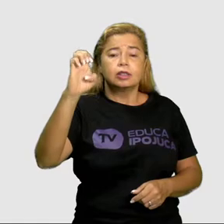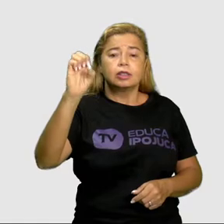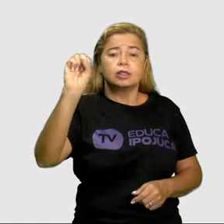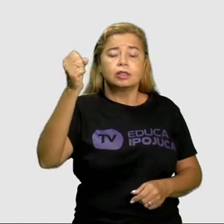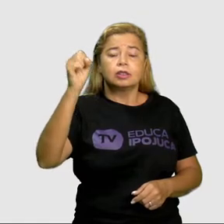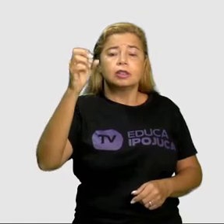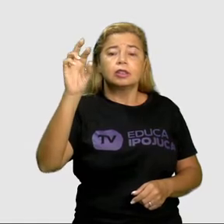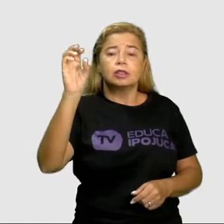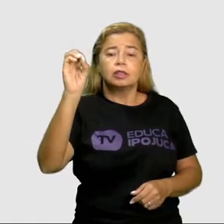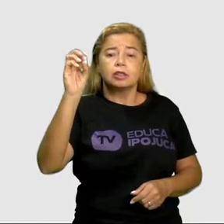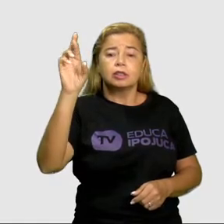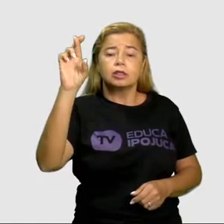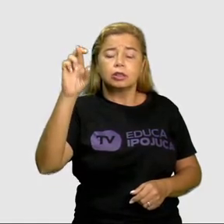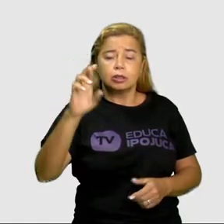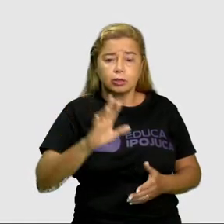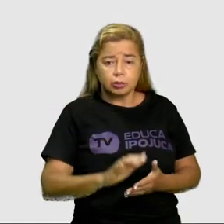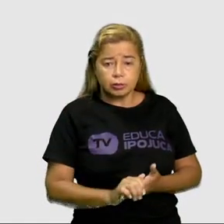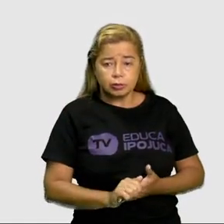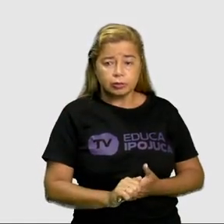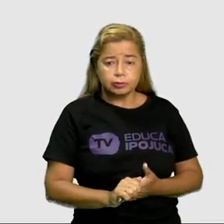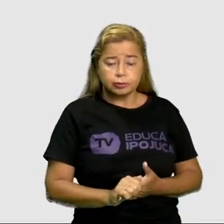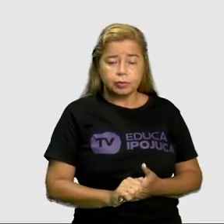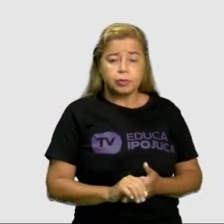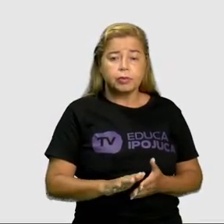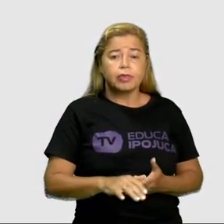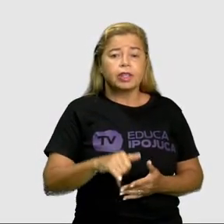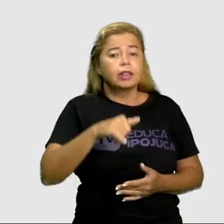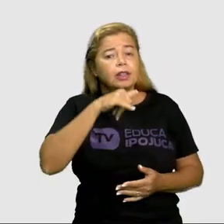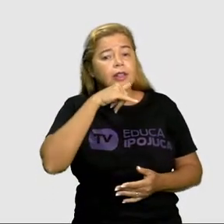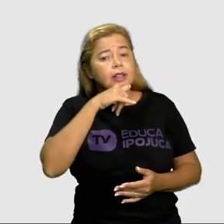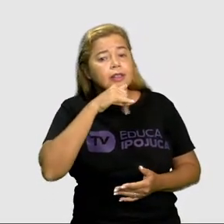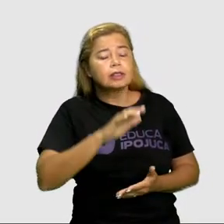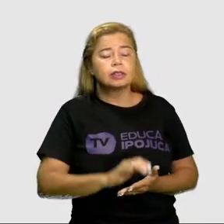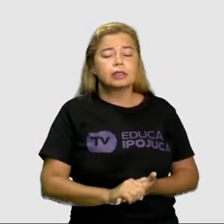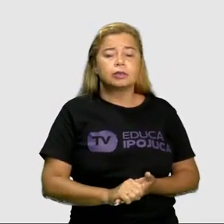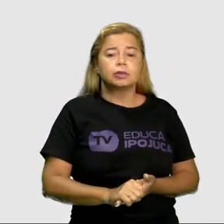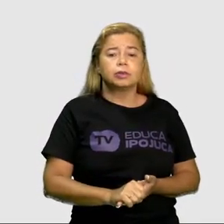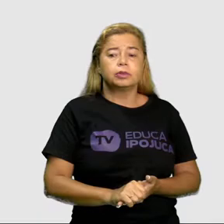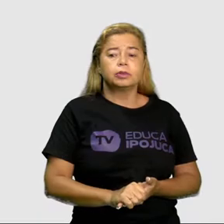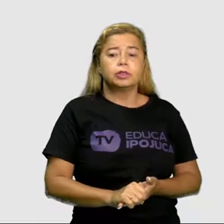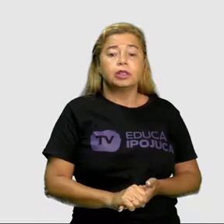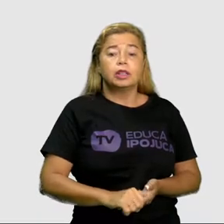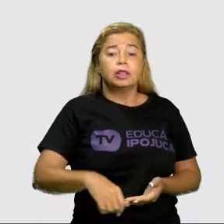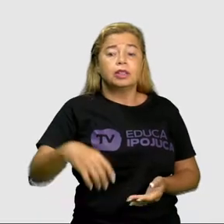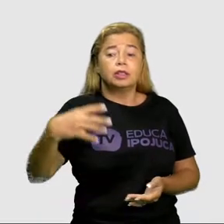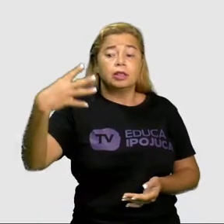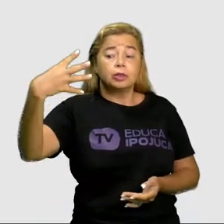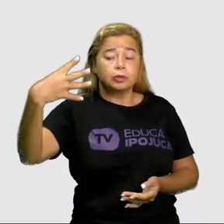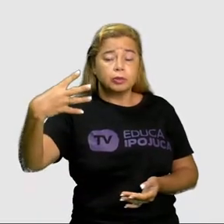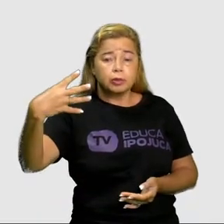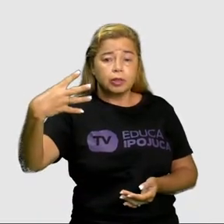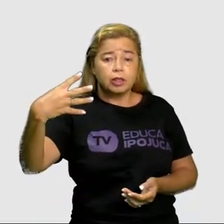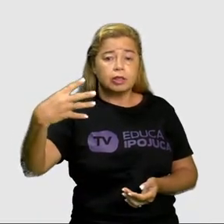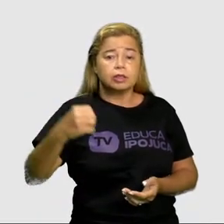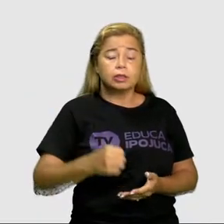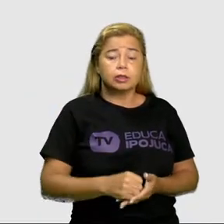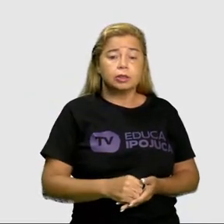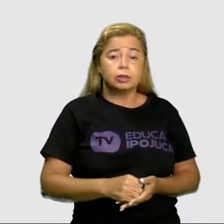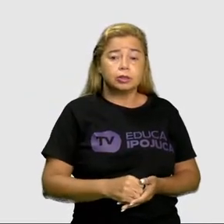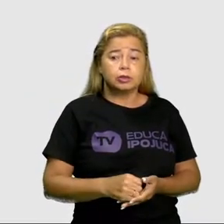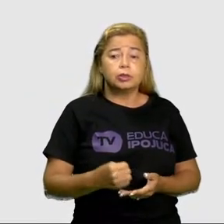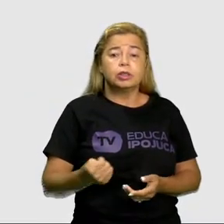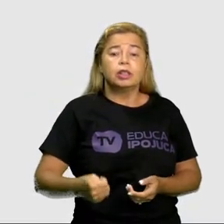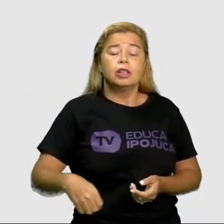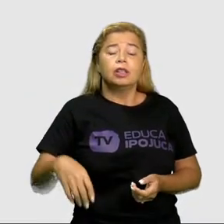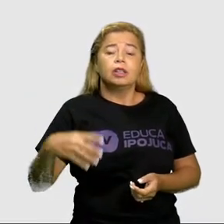o antecessor de 4, aliás, de 5 é 4. Isso quer dizer que 4 é igual a 5